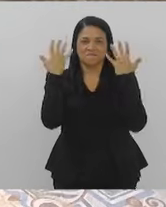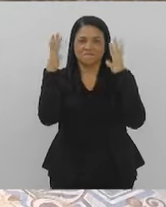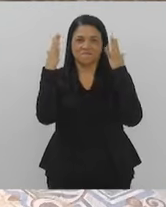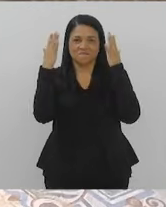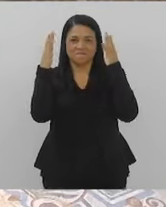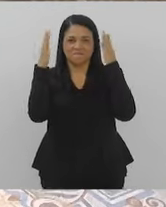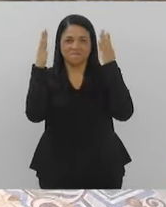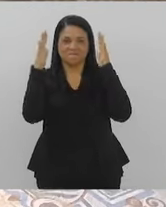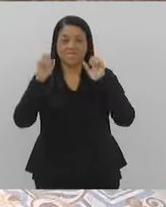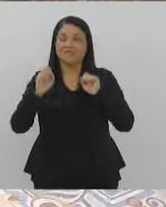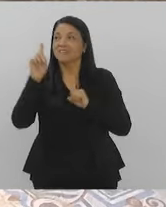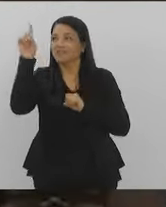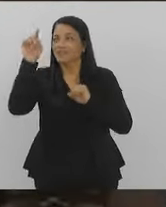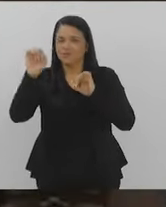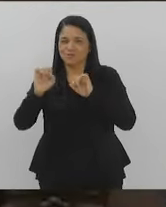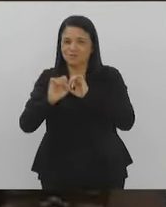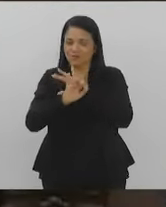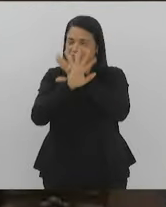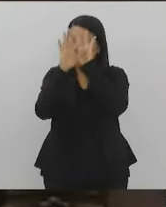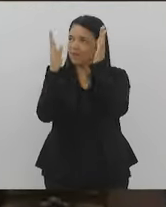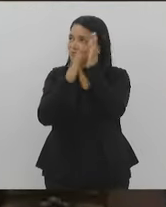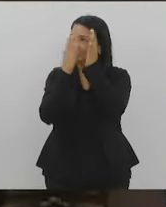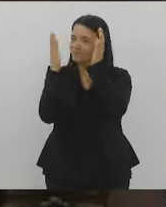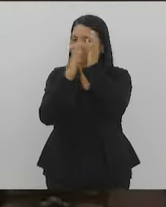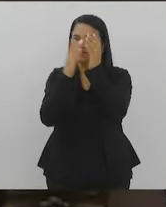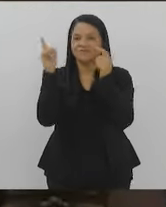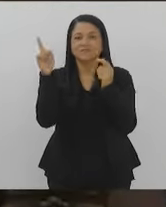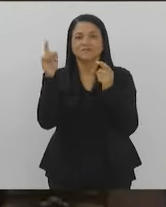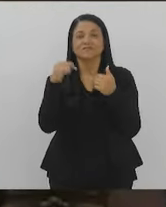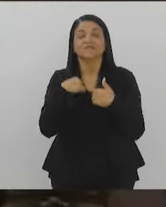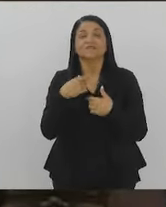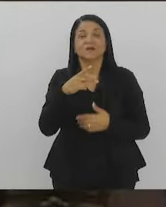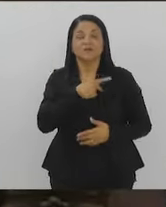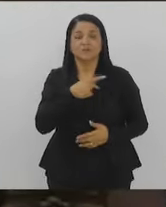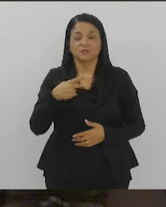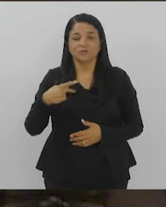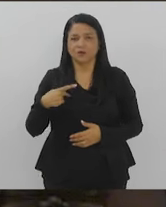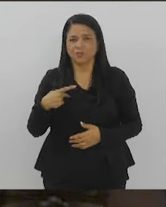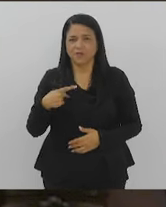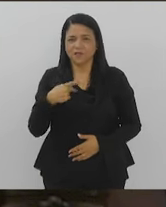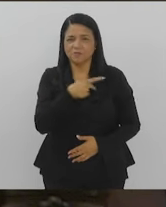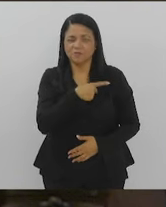seja louvado. Ao nosso pastor Leilson da Silva.